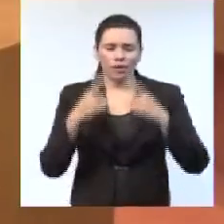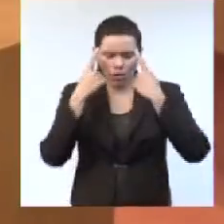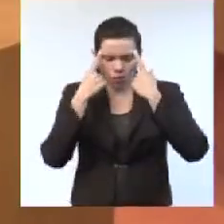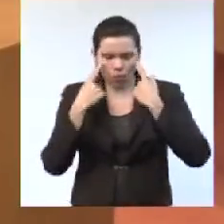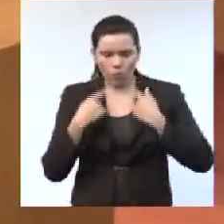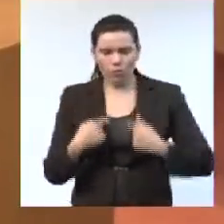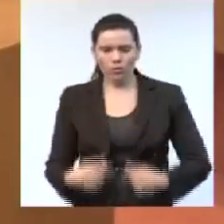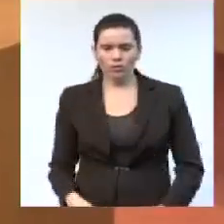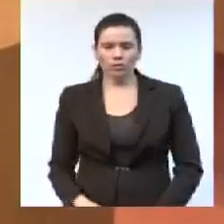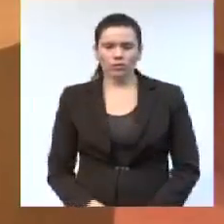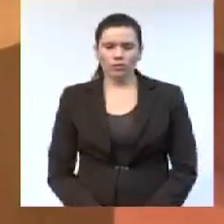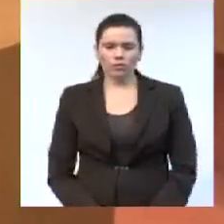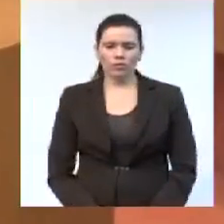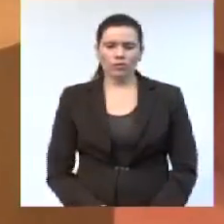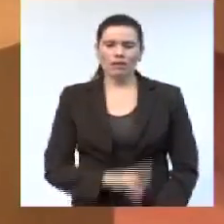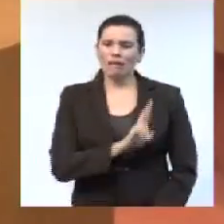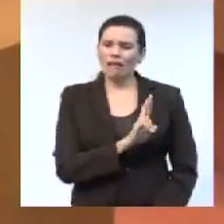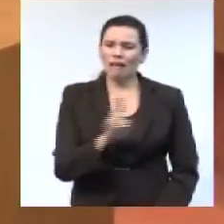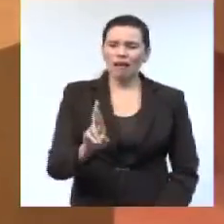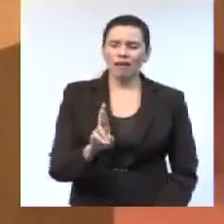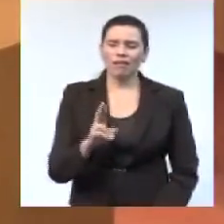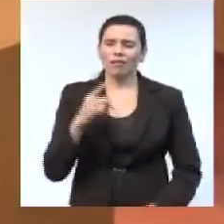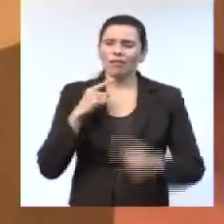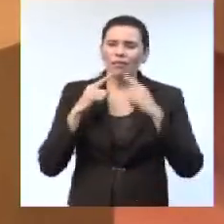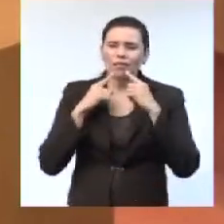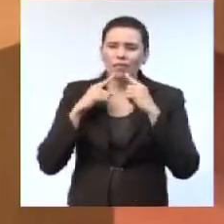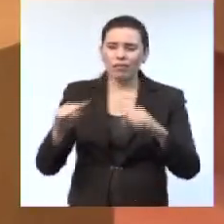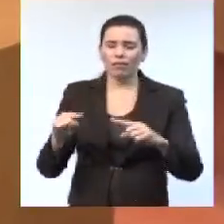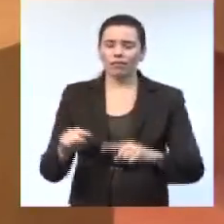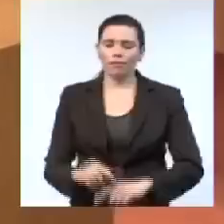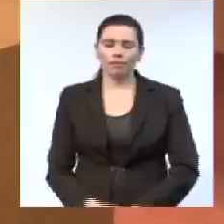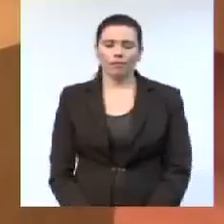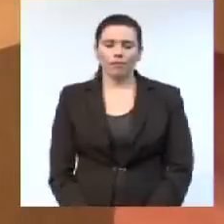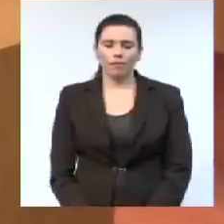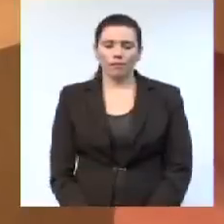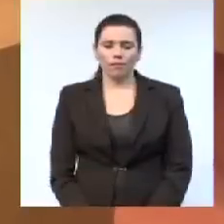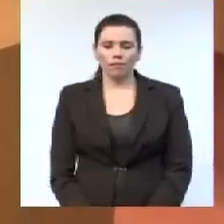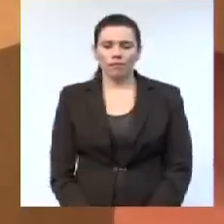um, cidadão, não digo nem só deputado, seja grande coisa, porque